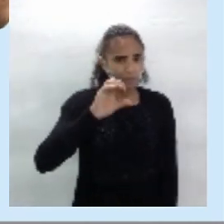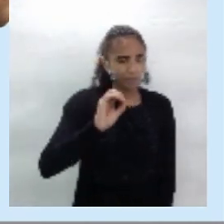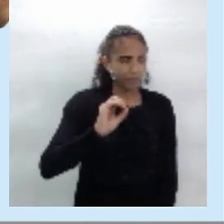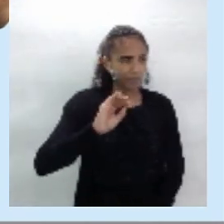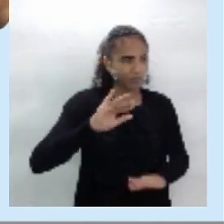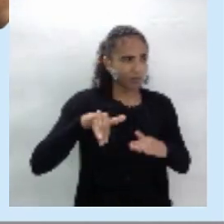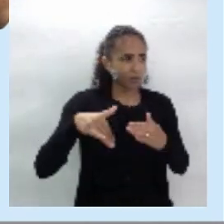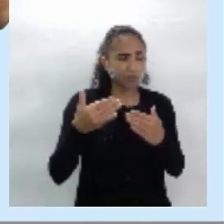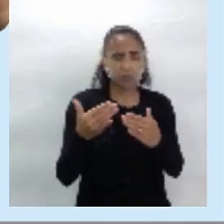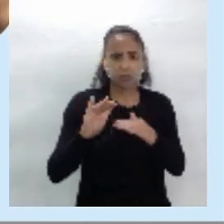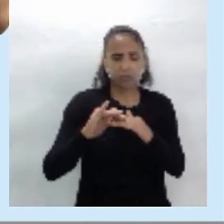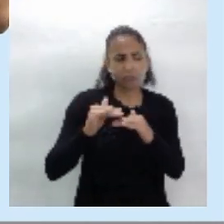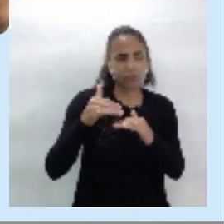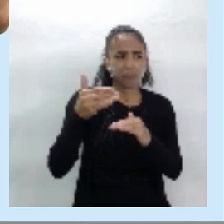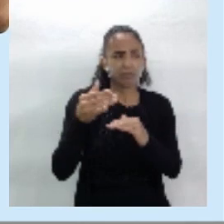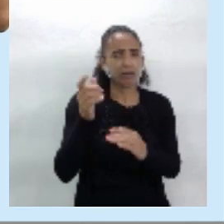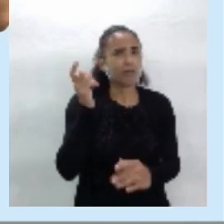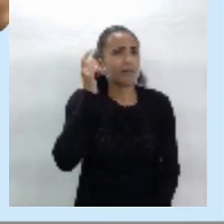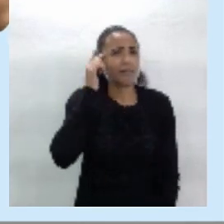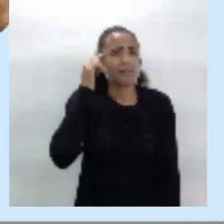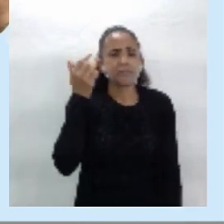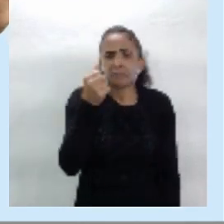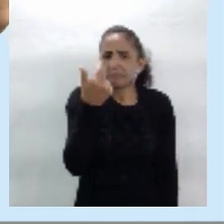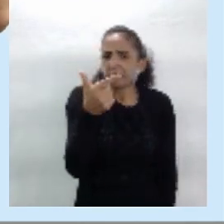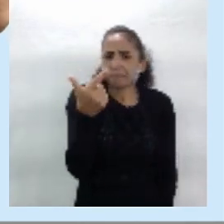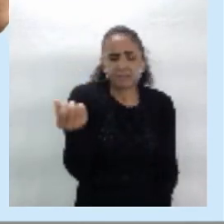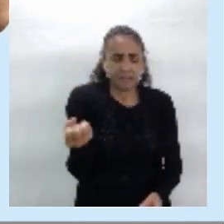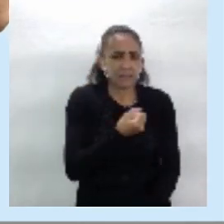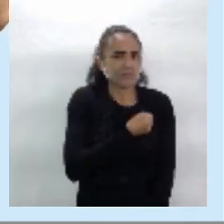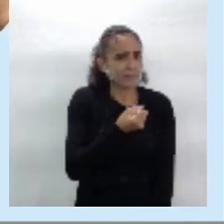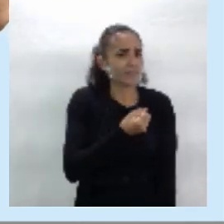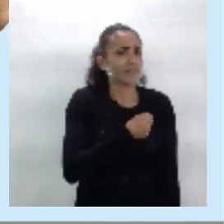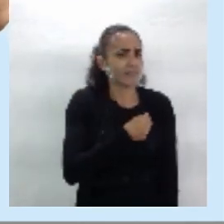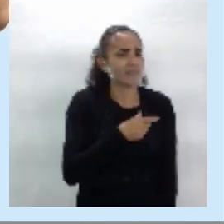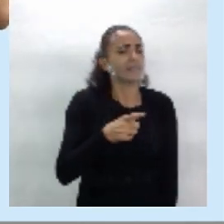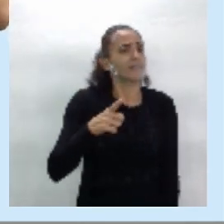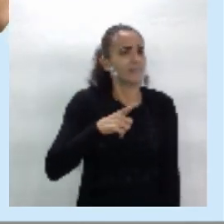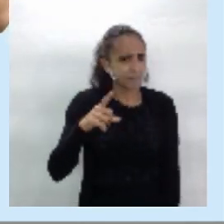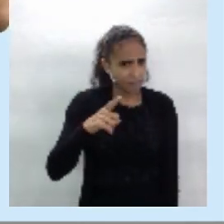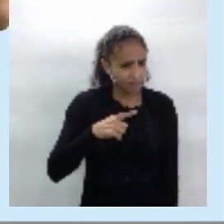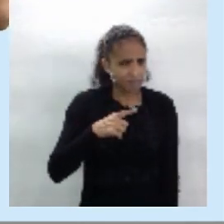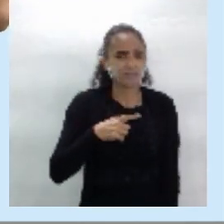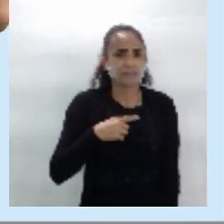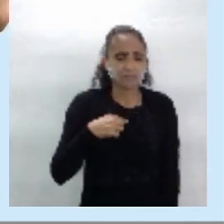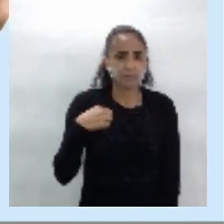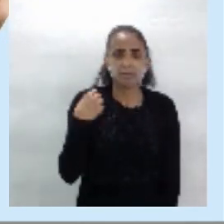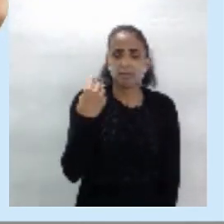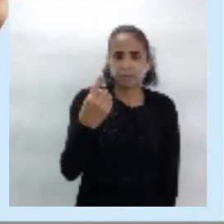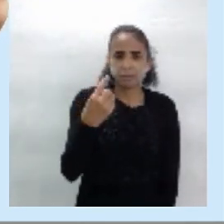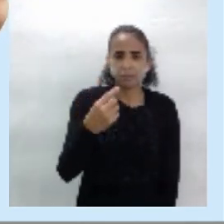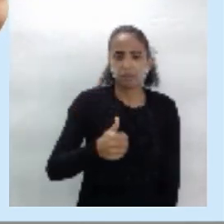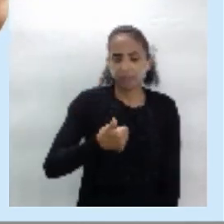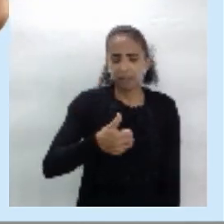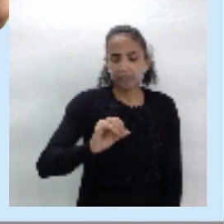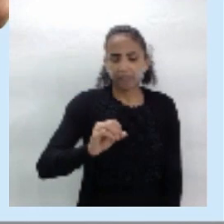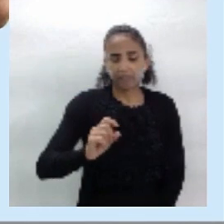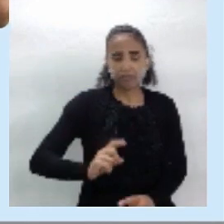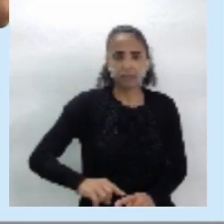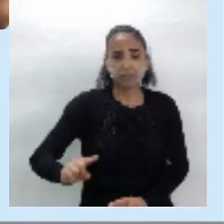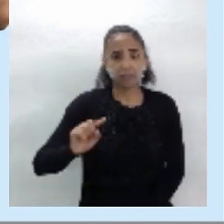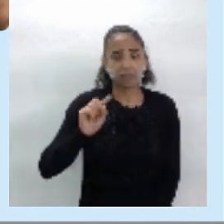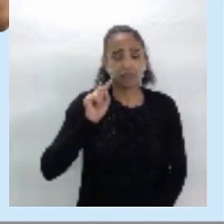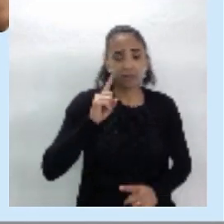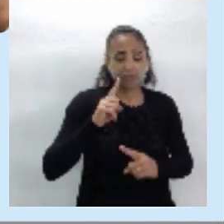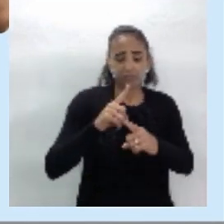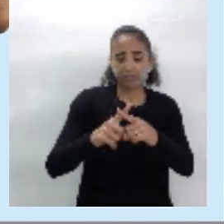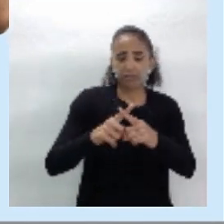qual número está em cima do 10? Você vai dizer, não tem número nenhum. Tem o número 1. Por quê? Vai repetir uma vez só. E